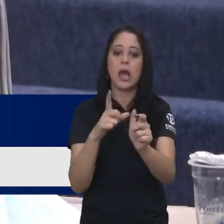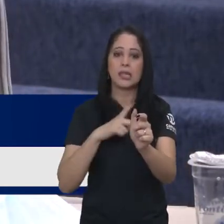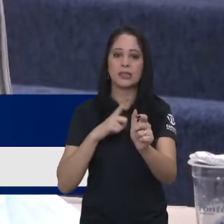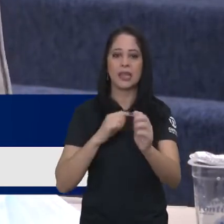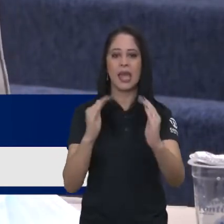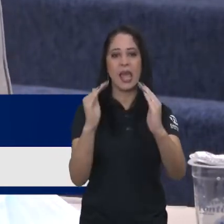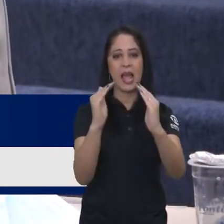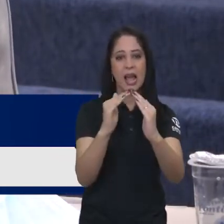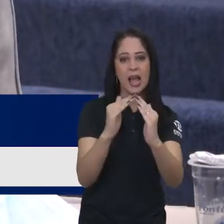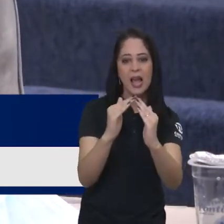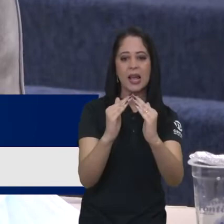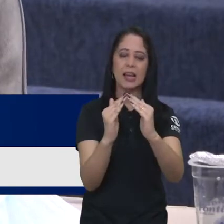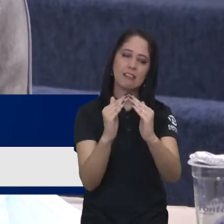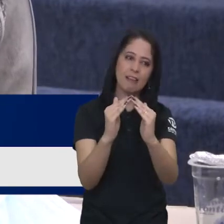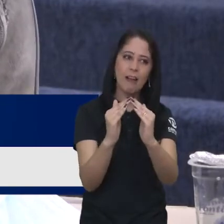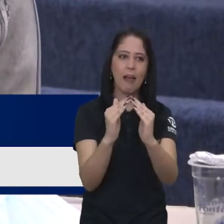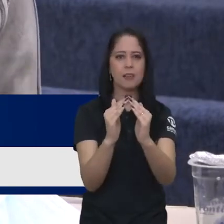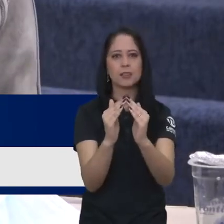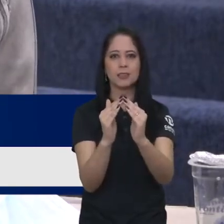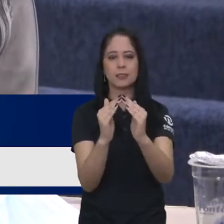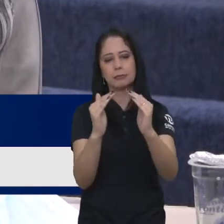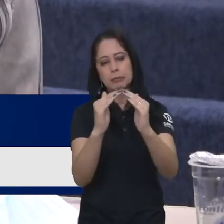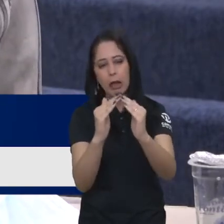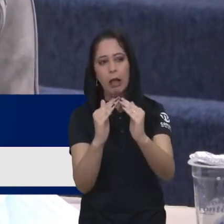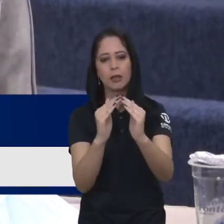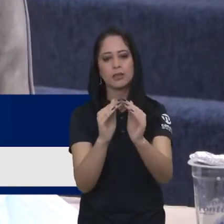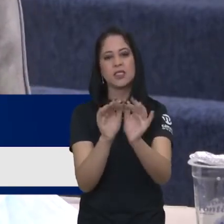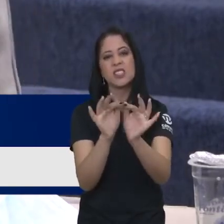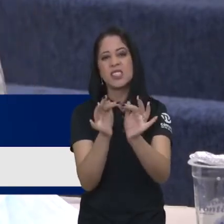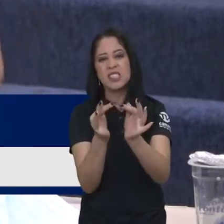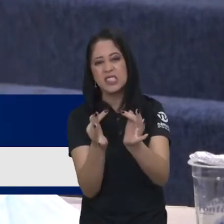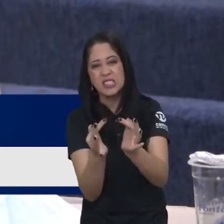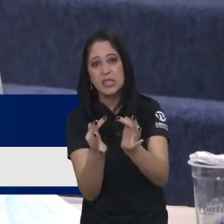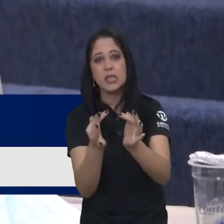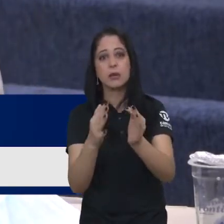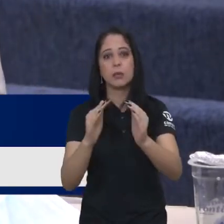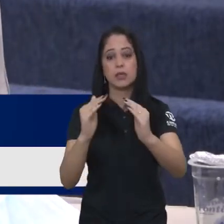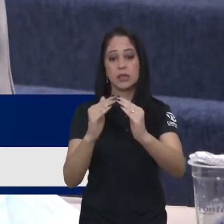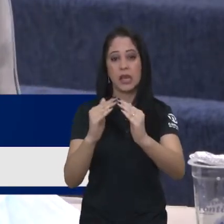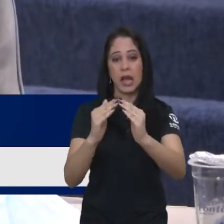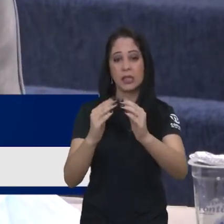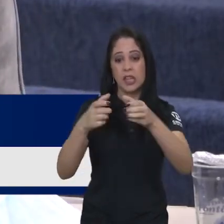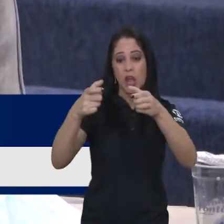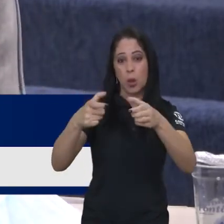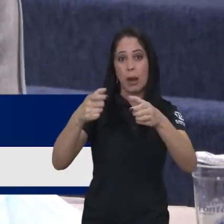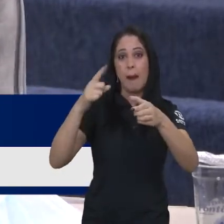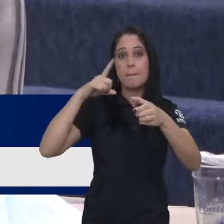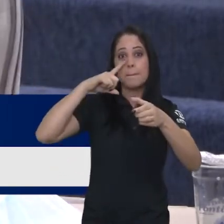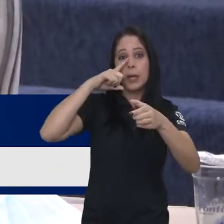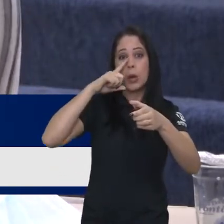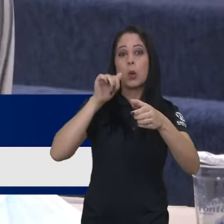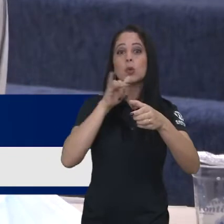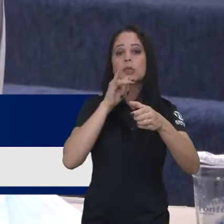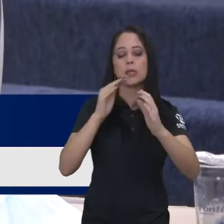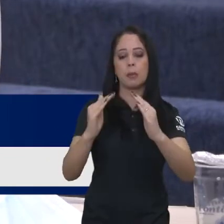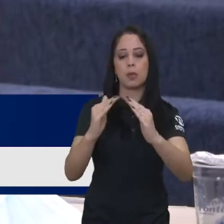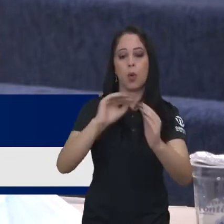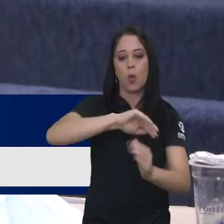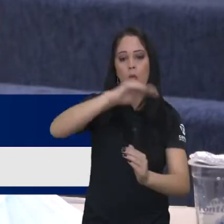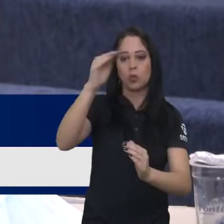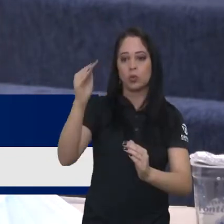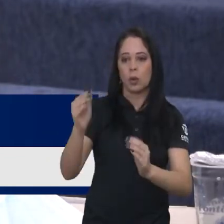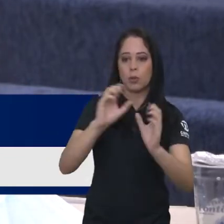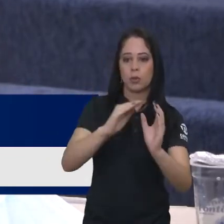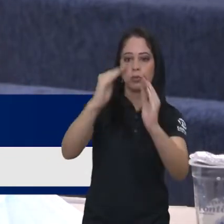nós também temos algumas moradias que estão em área de risco. E muitas dessas pessoas